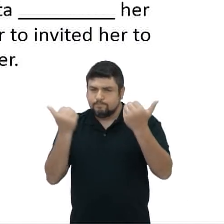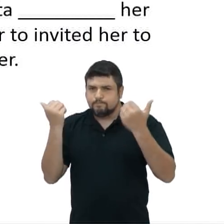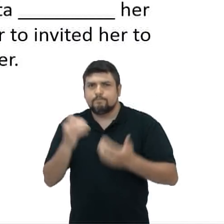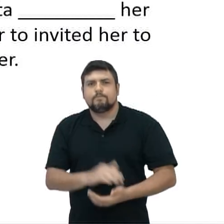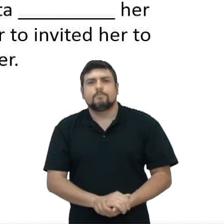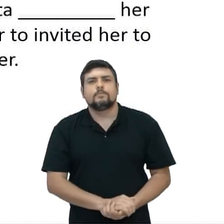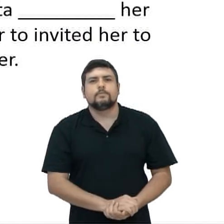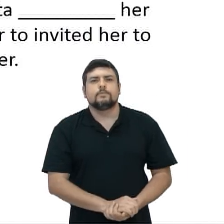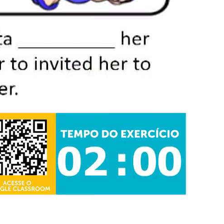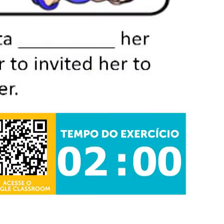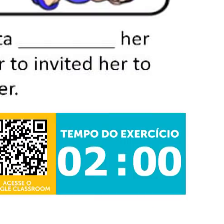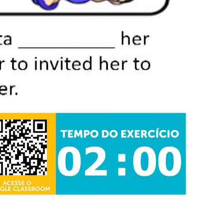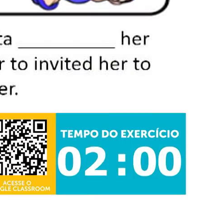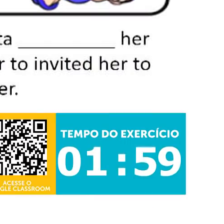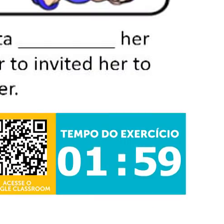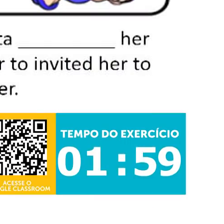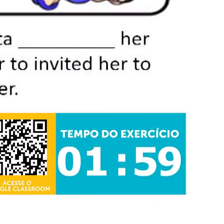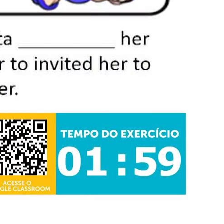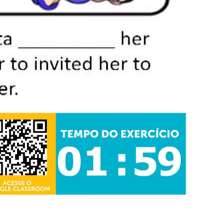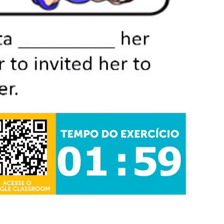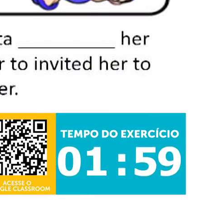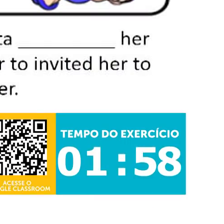go!